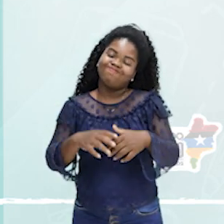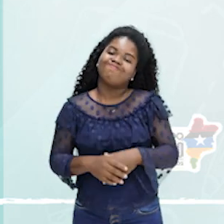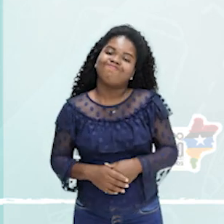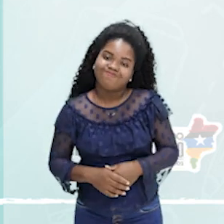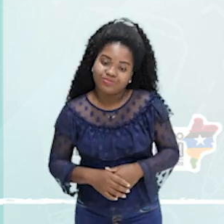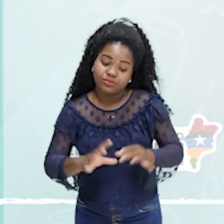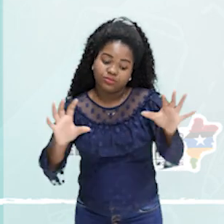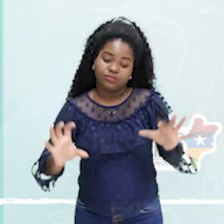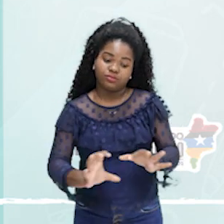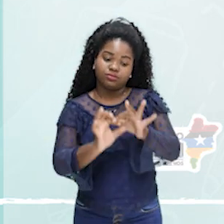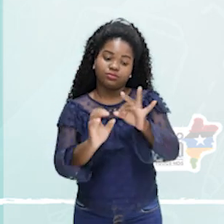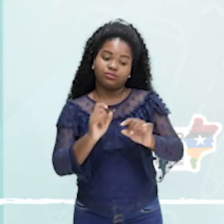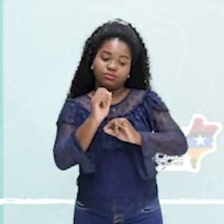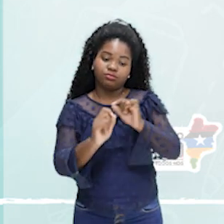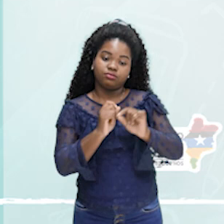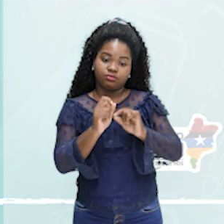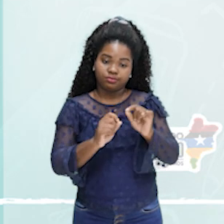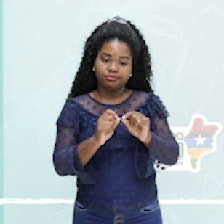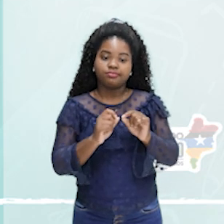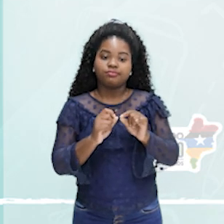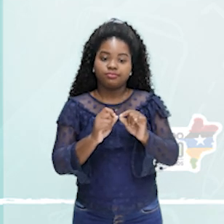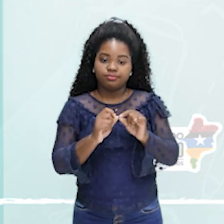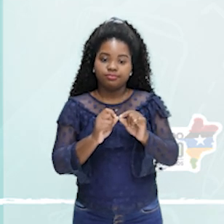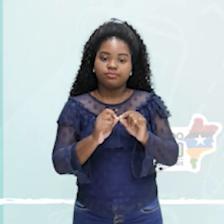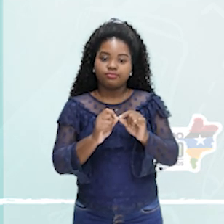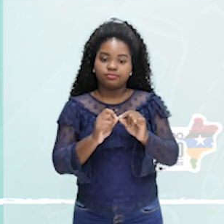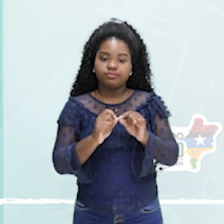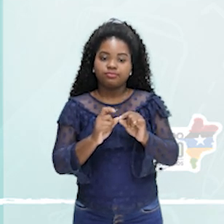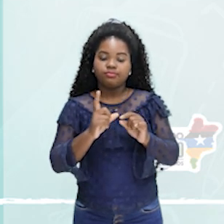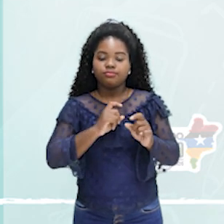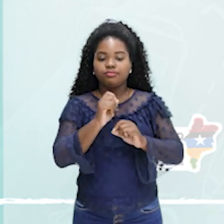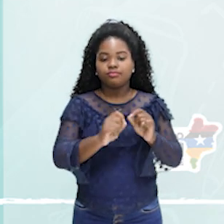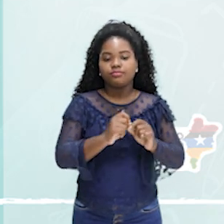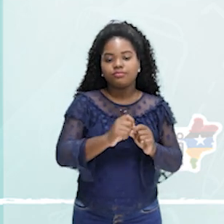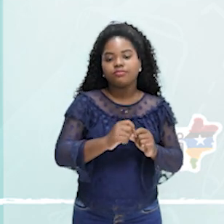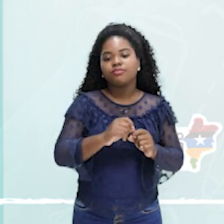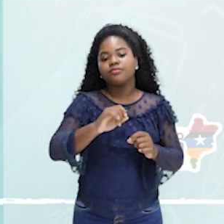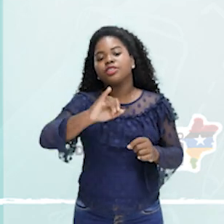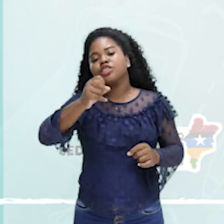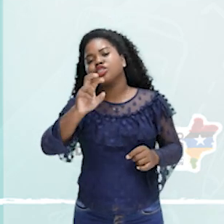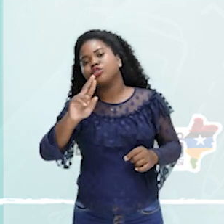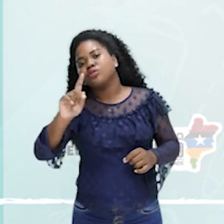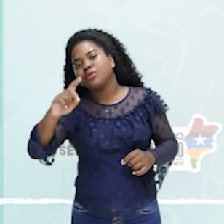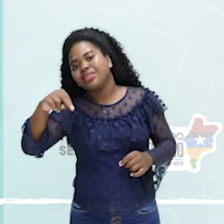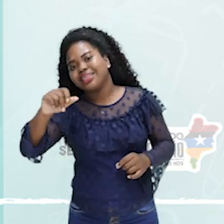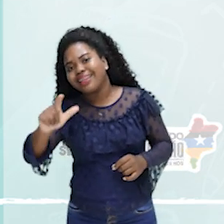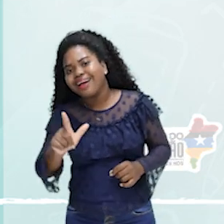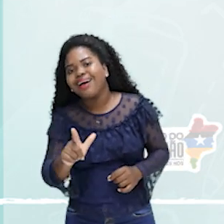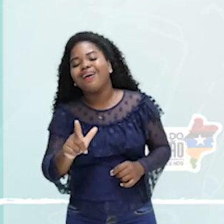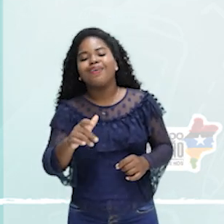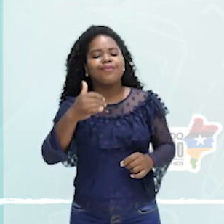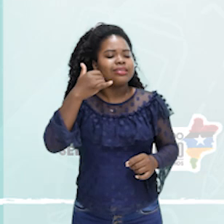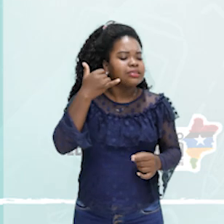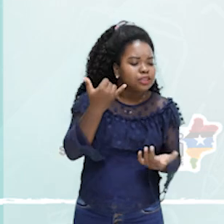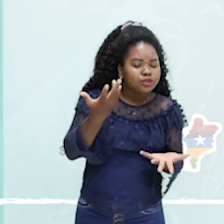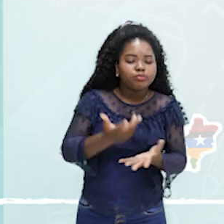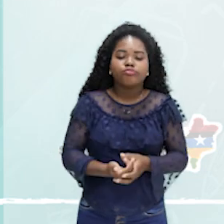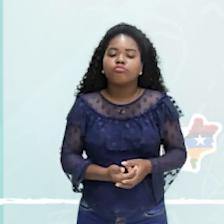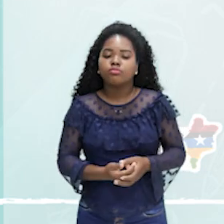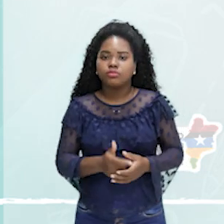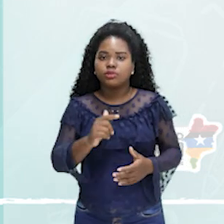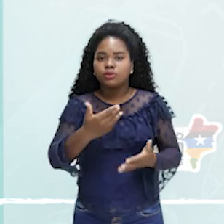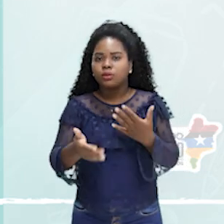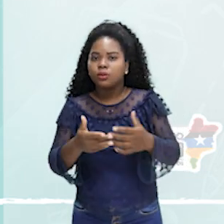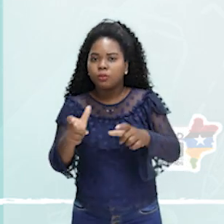ligando, aparentemente ele está no classificados, procurando emprego, ele ligou e não há vagas. E na parte de